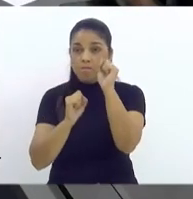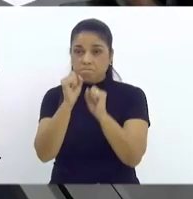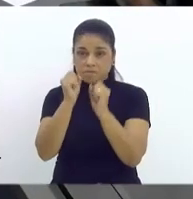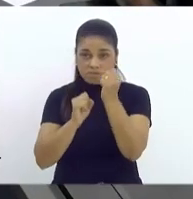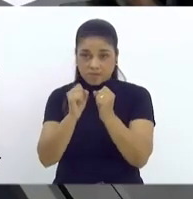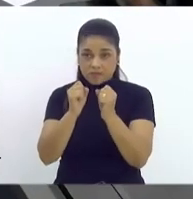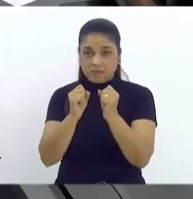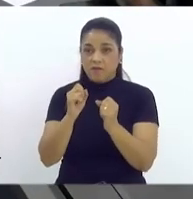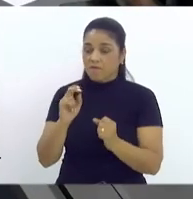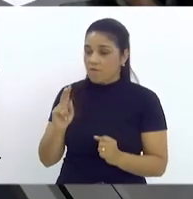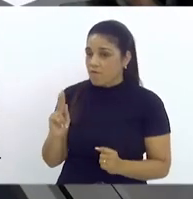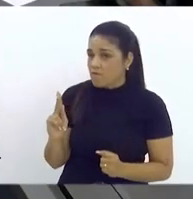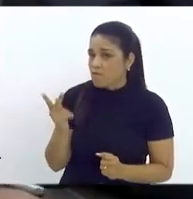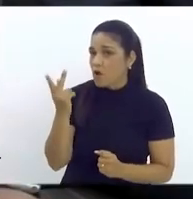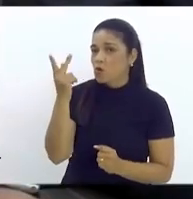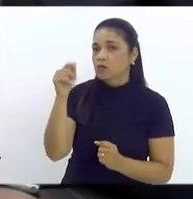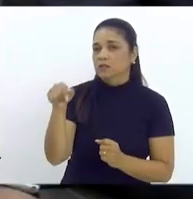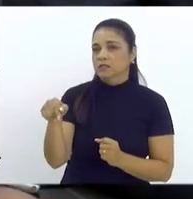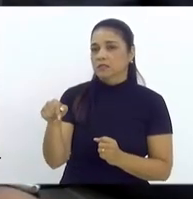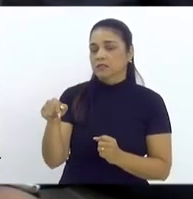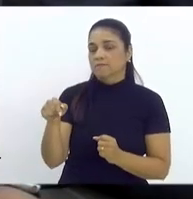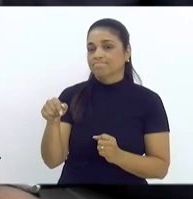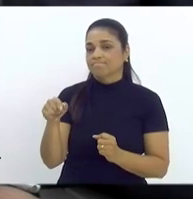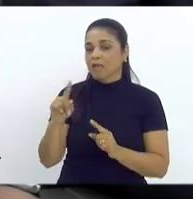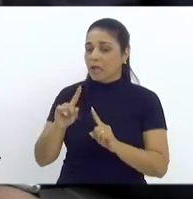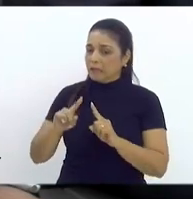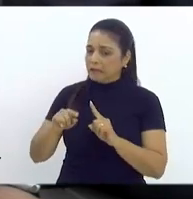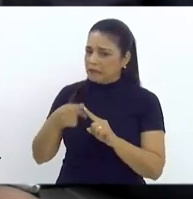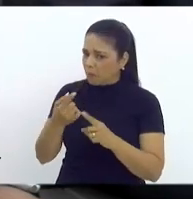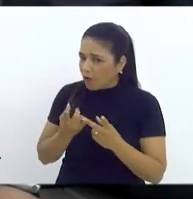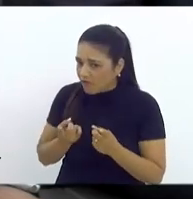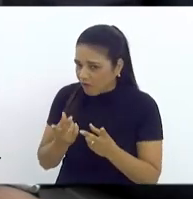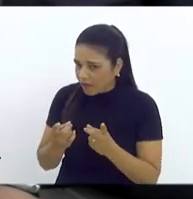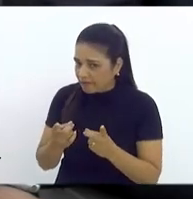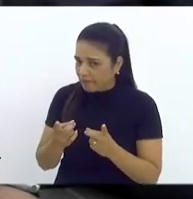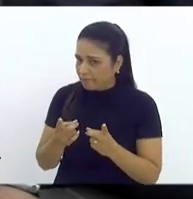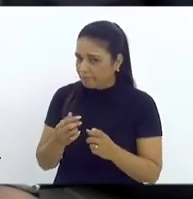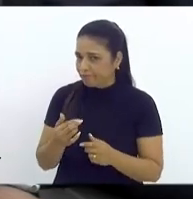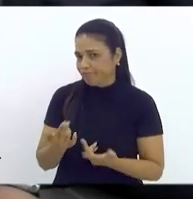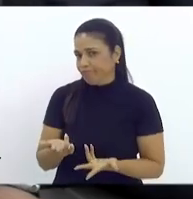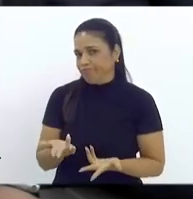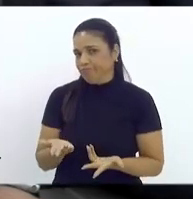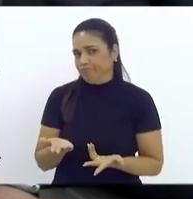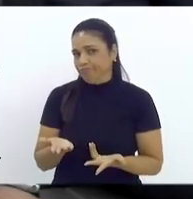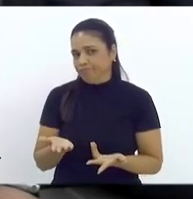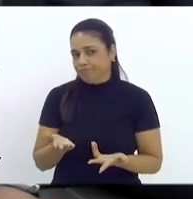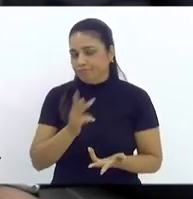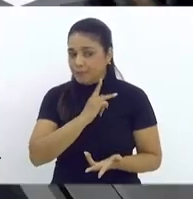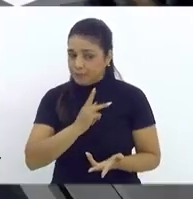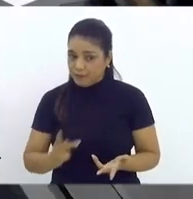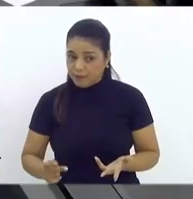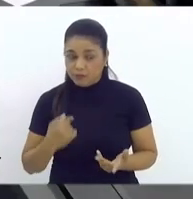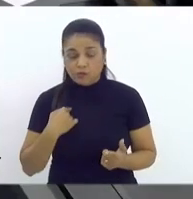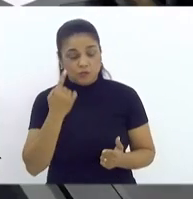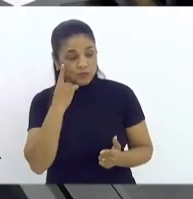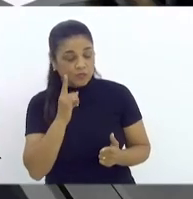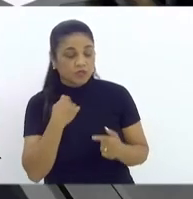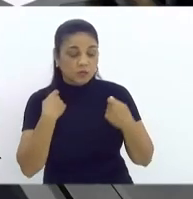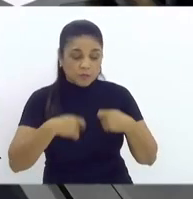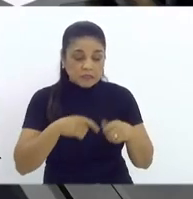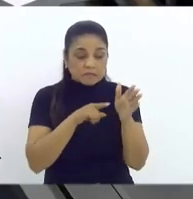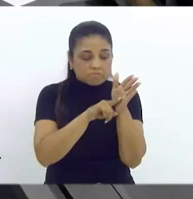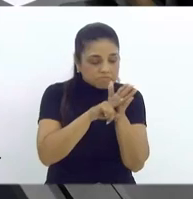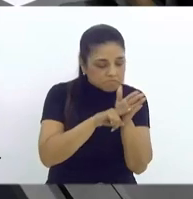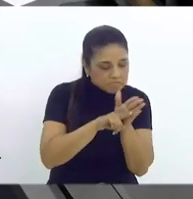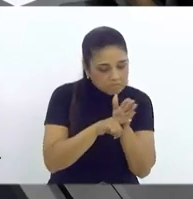Valorizo, eu só não espero que venda, né, depois, né? Não, presidente? A gente tem que se debruçar, de fato, sobre esses números, acho